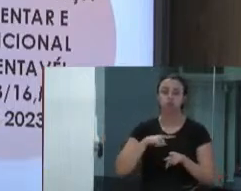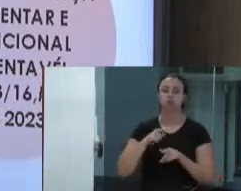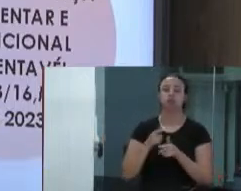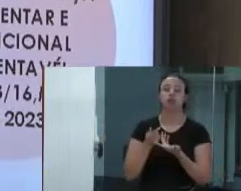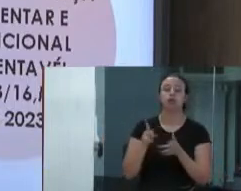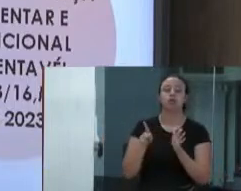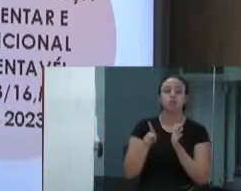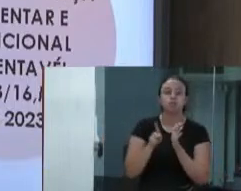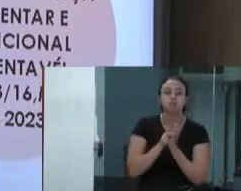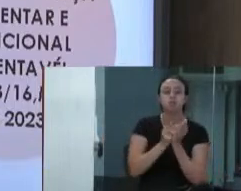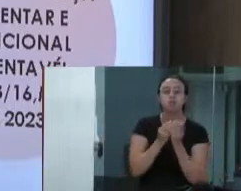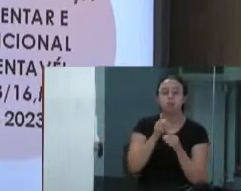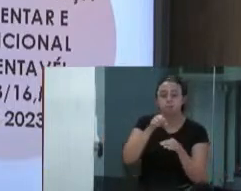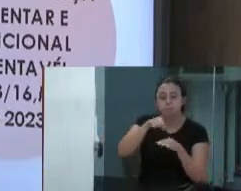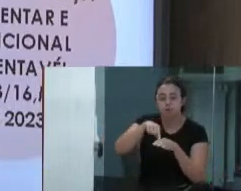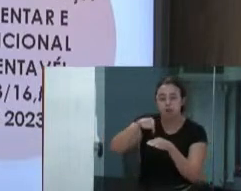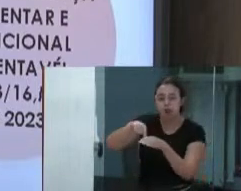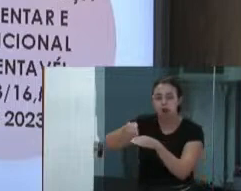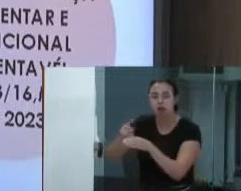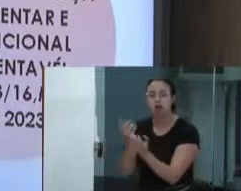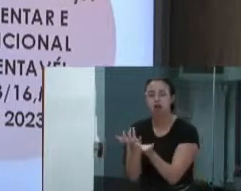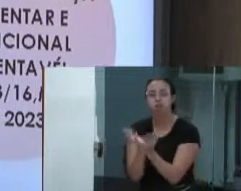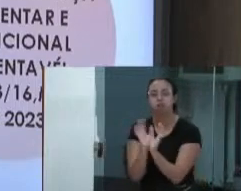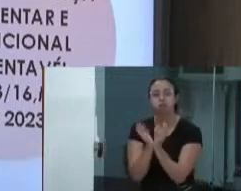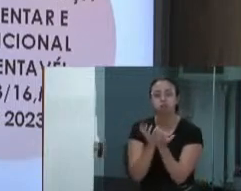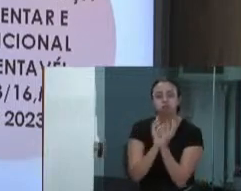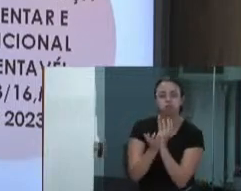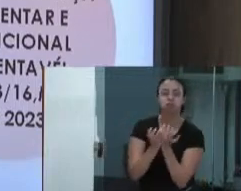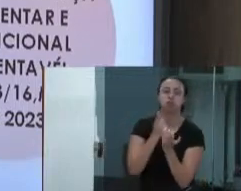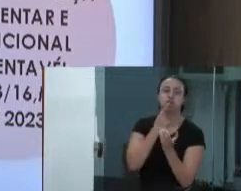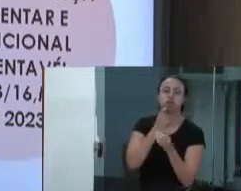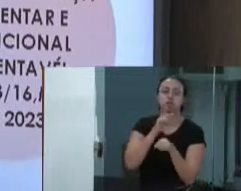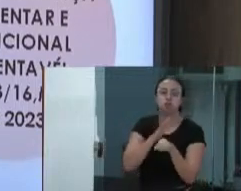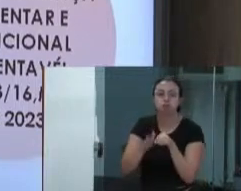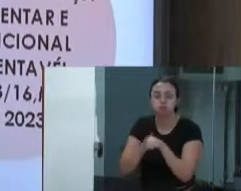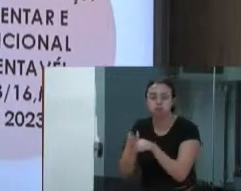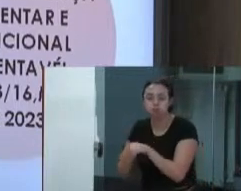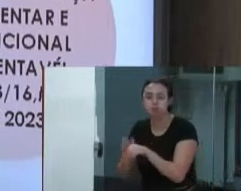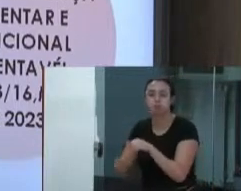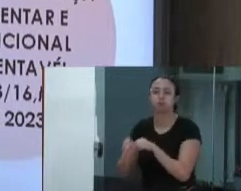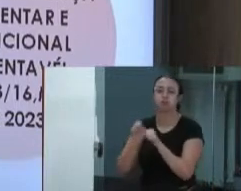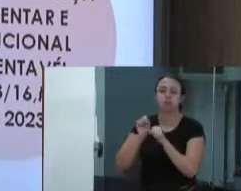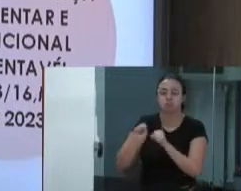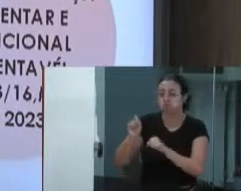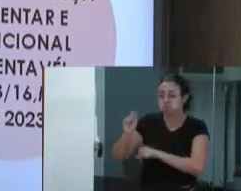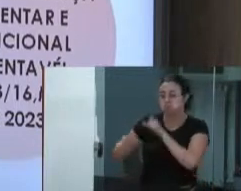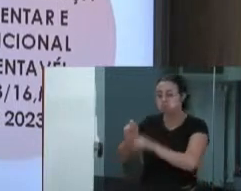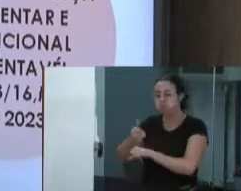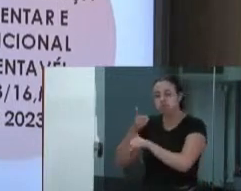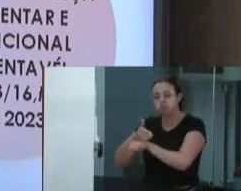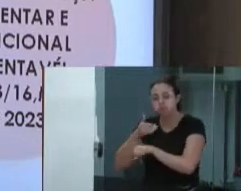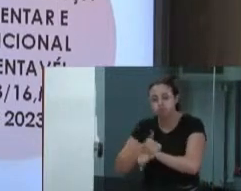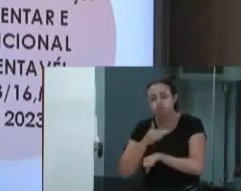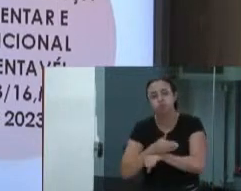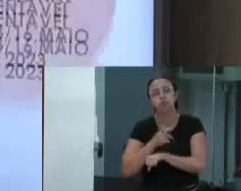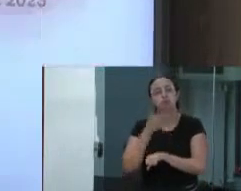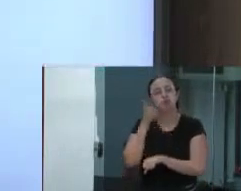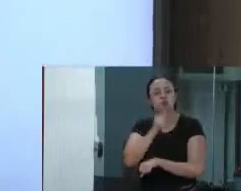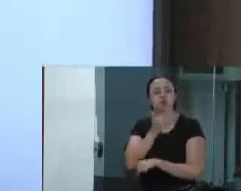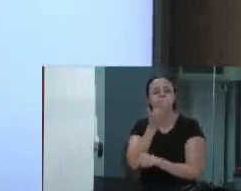hortas institucionais, destacamos aí o CRAS Nordeste 2, lá no Jardinópolis, feito em parceria com a UENG.